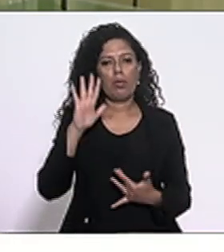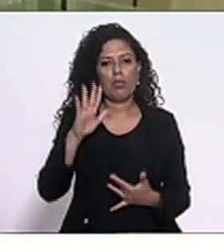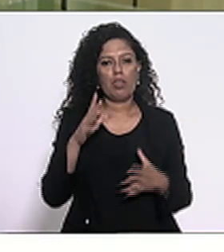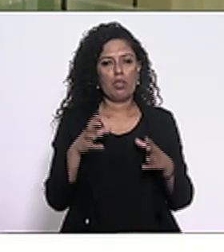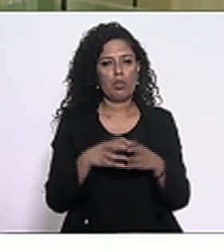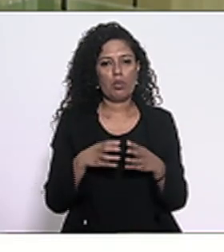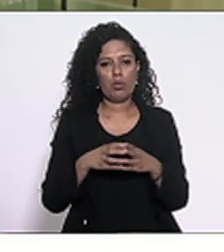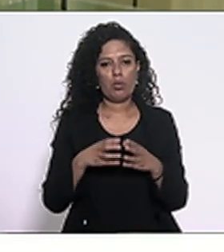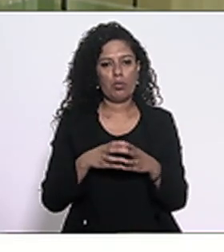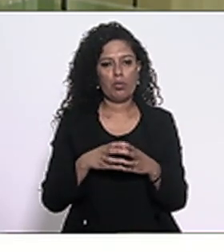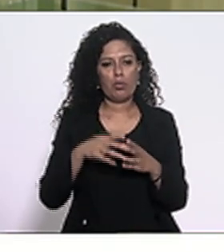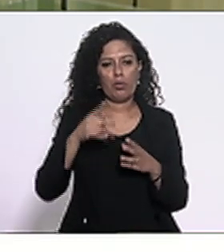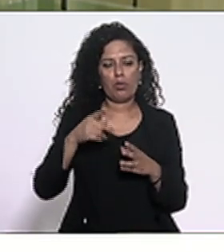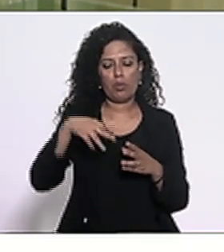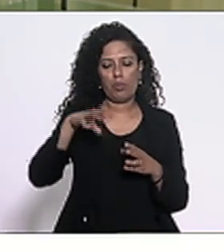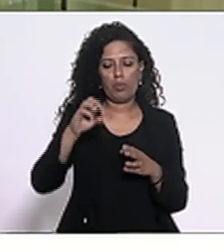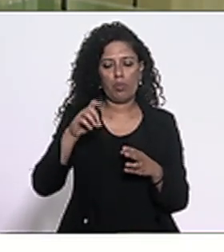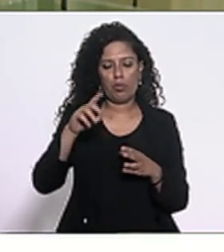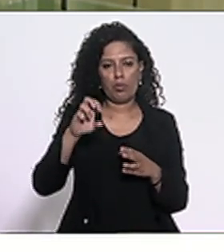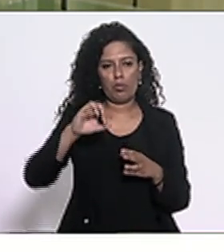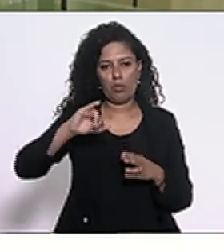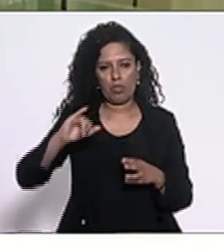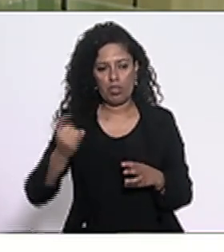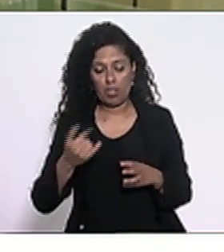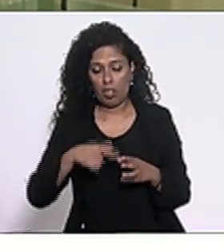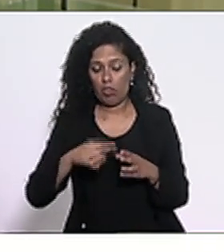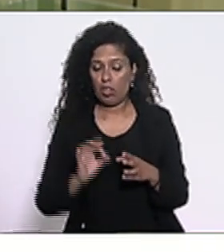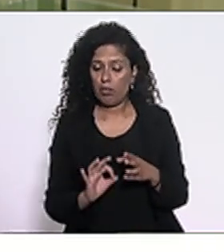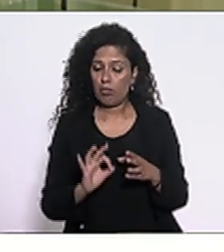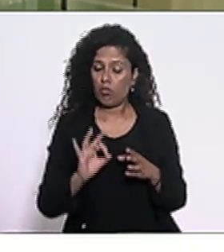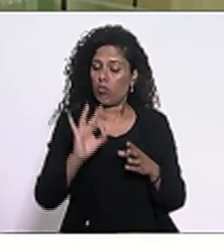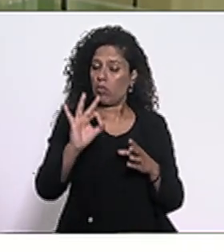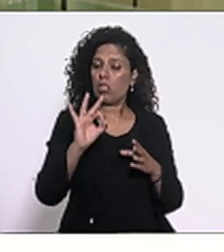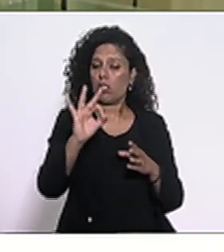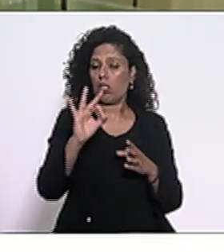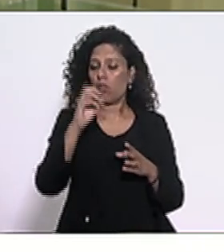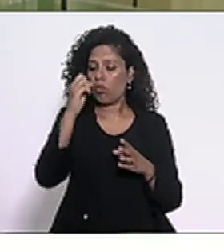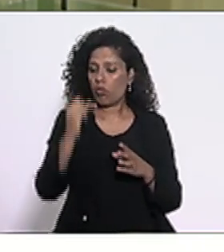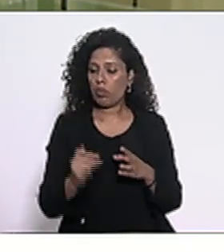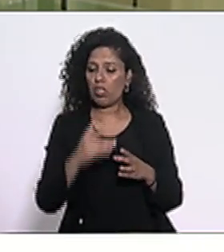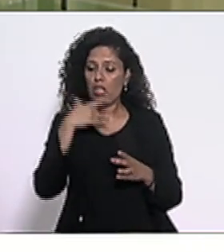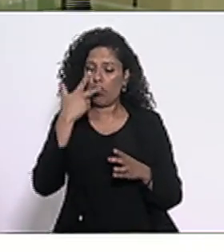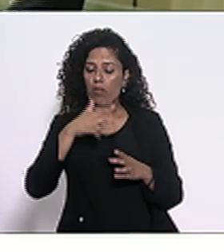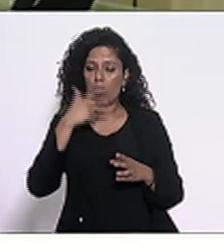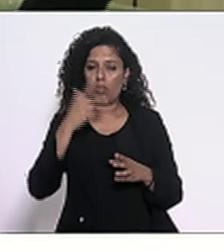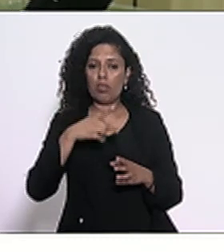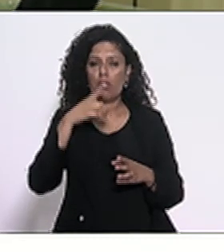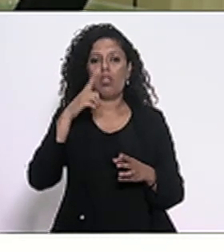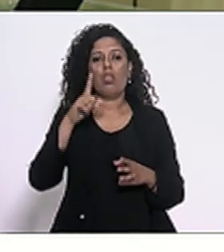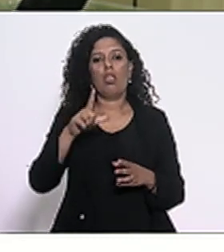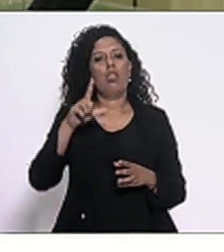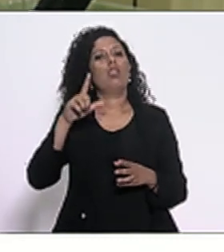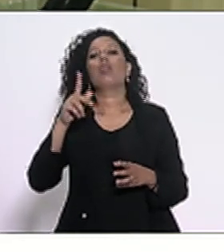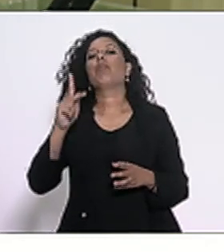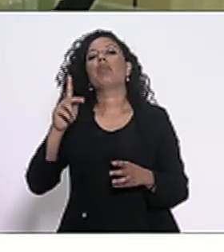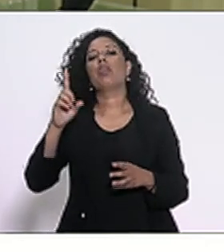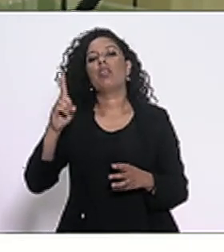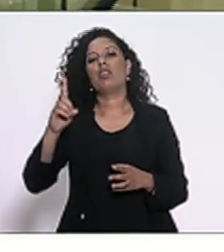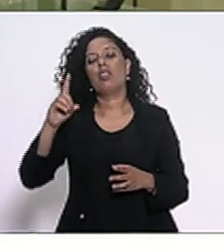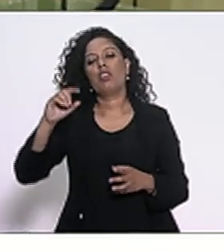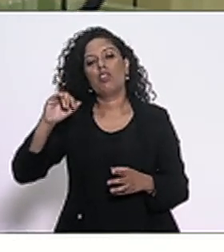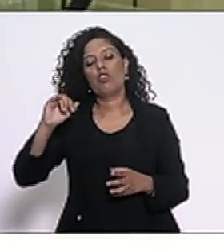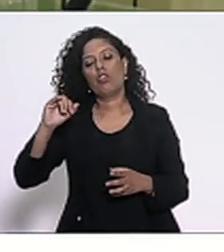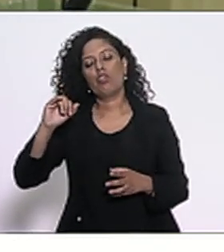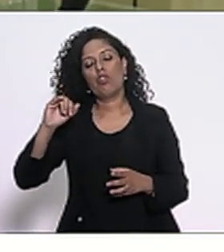ser pioneiro, inclusive estando aderente ali ao LGPD e mostrando para os outros entes,